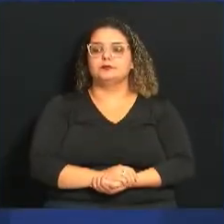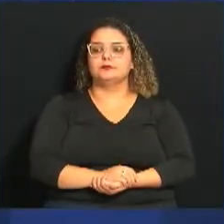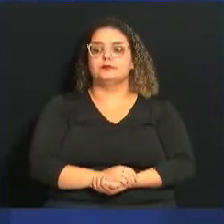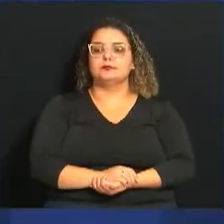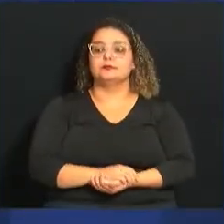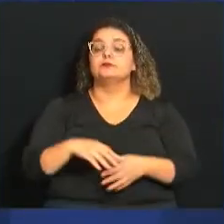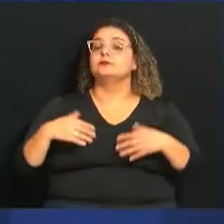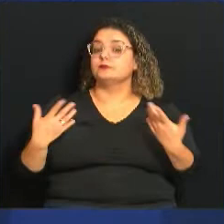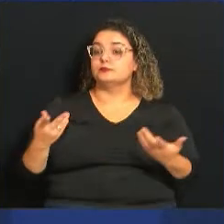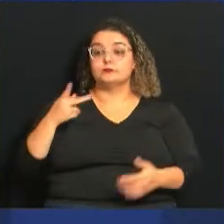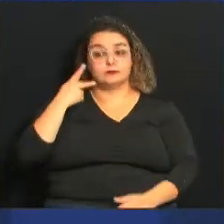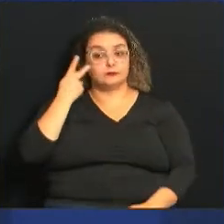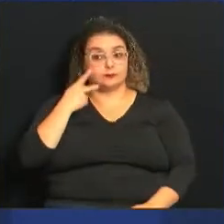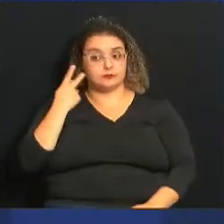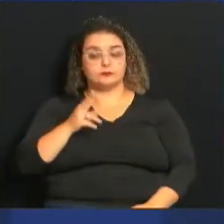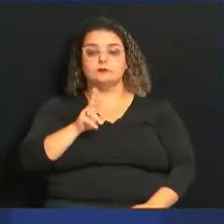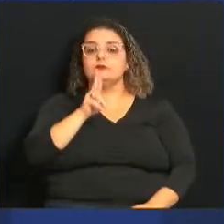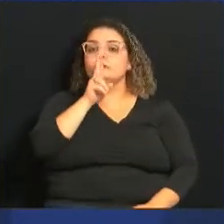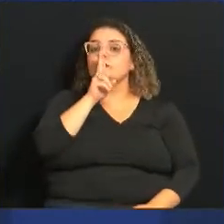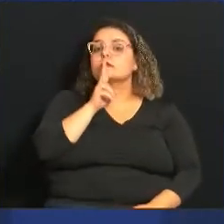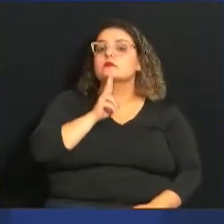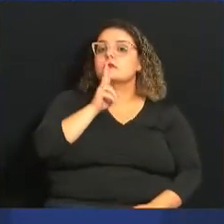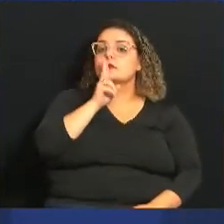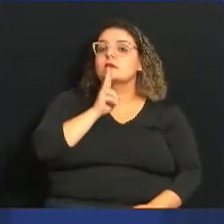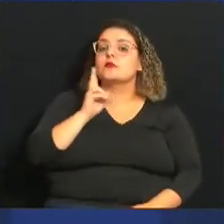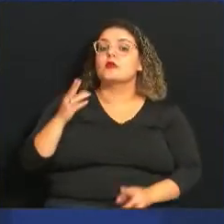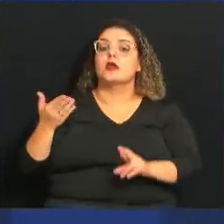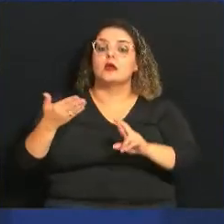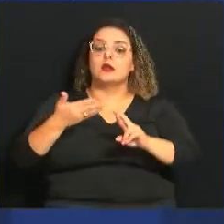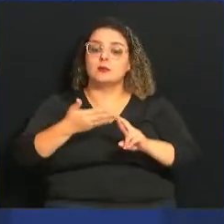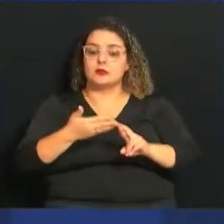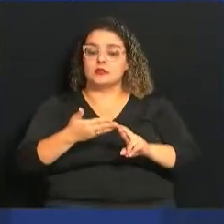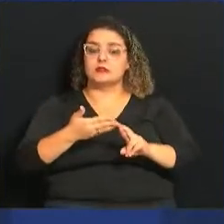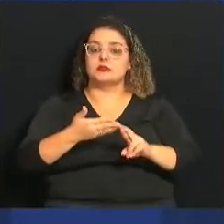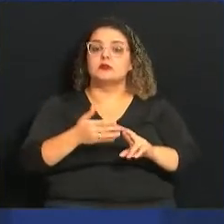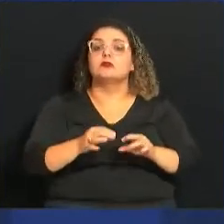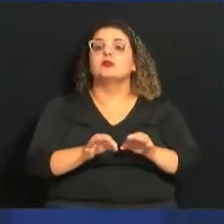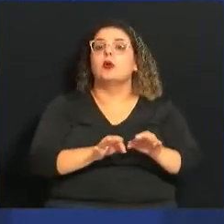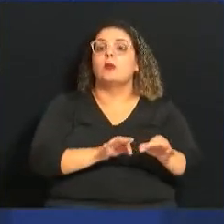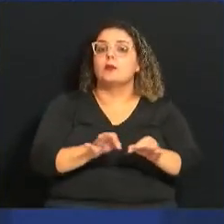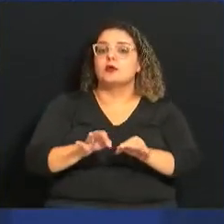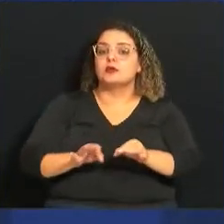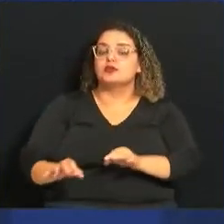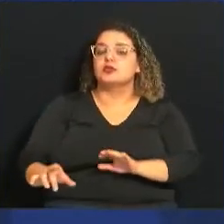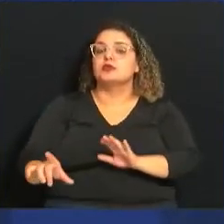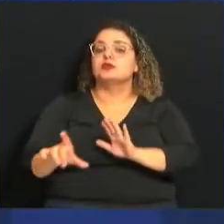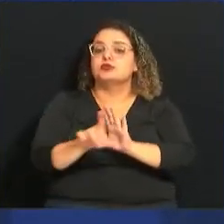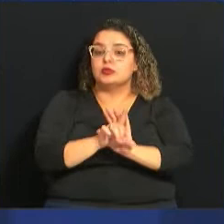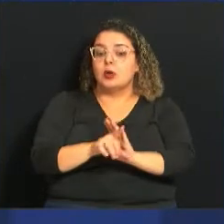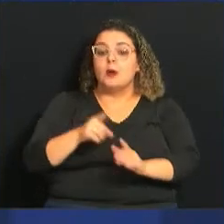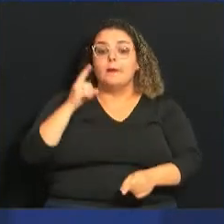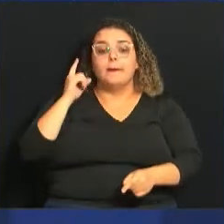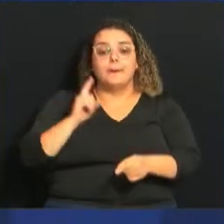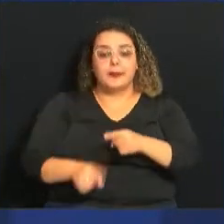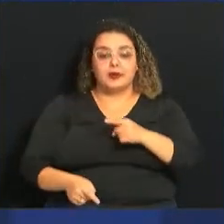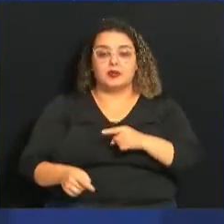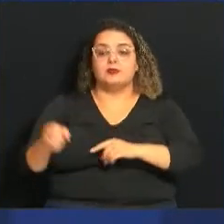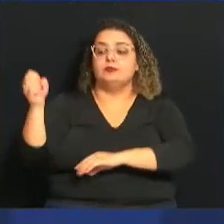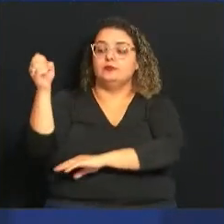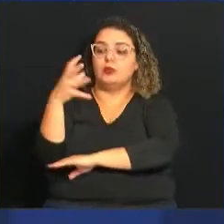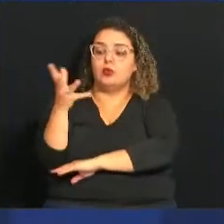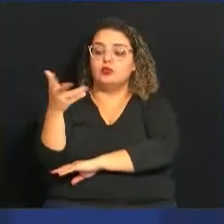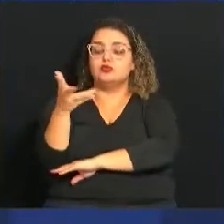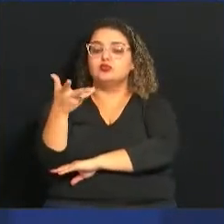O vereador Nelson Osseri reapresentou o projeto de lei que quer proibir o funcionamento de radares